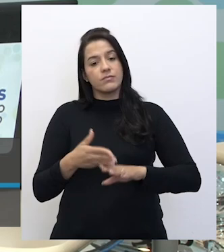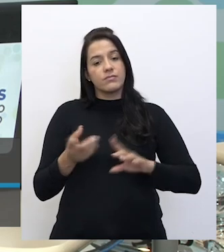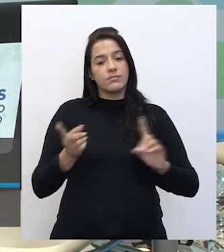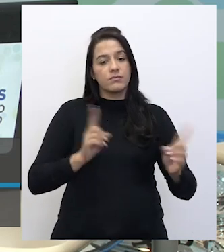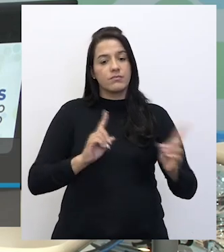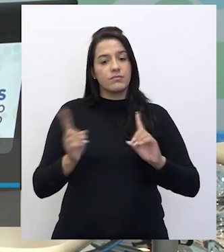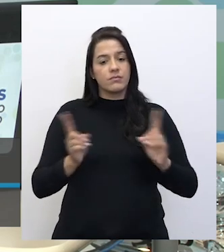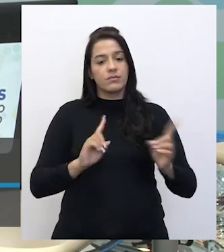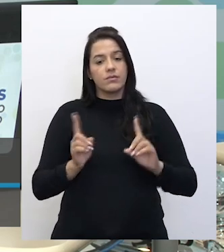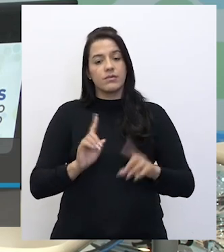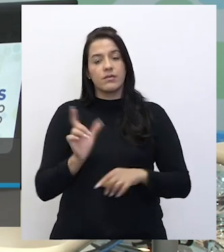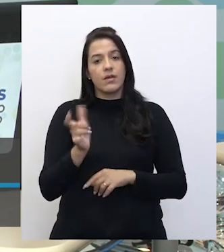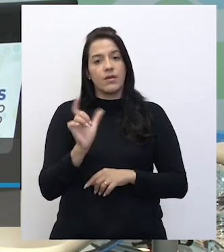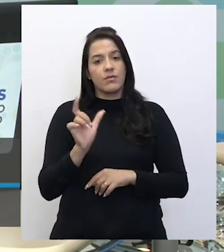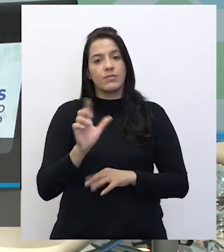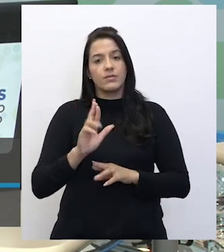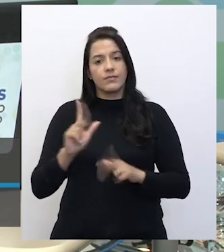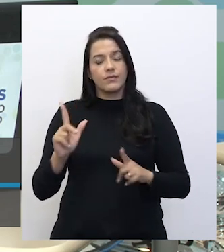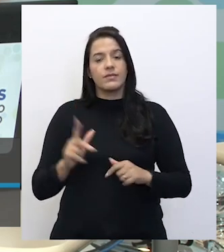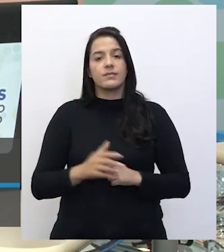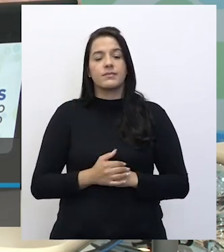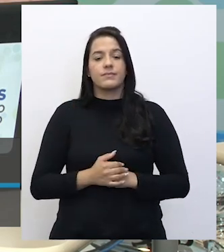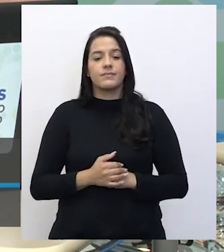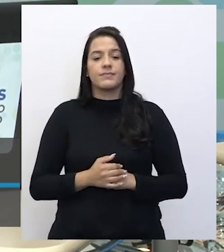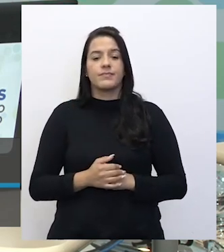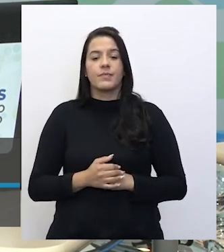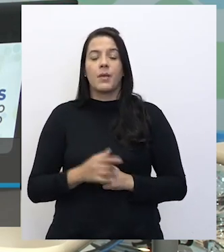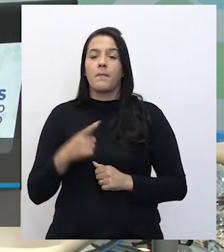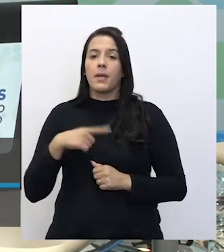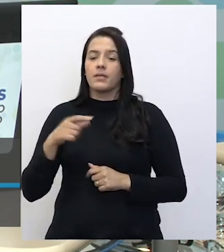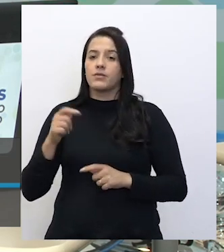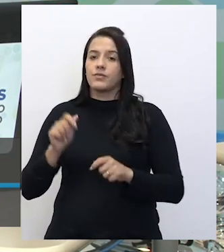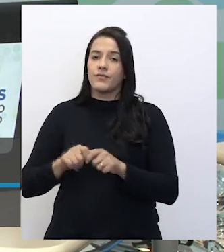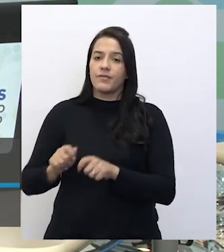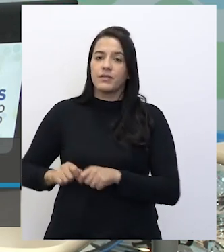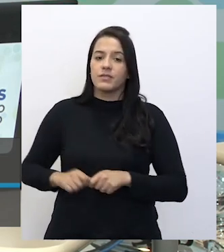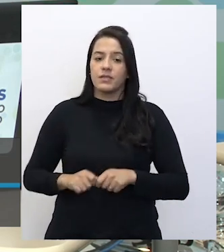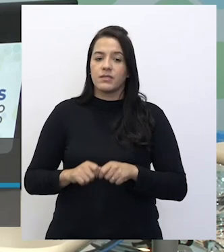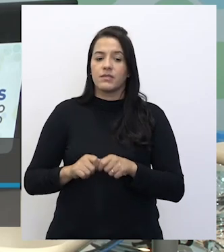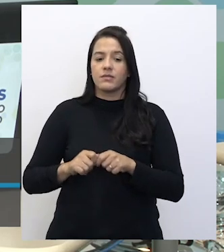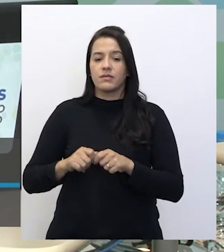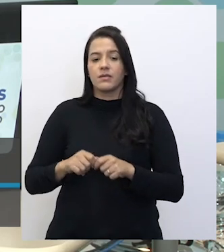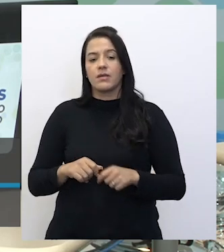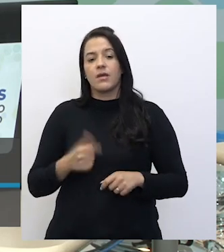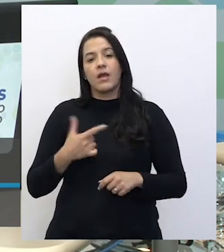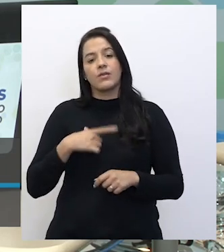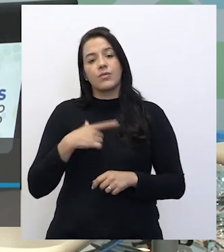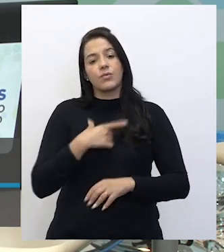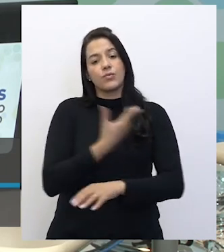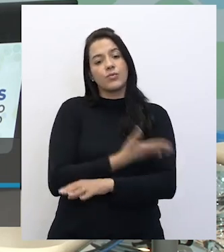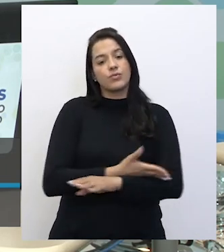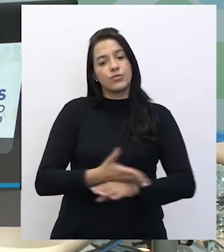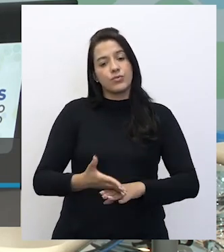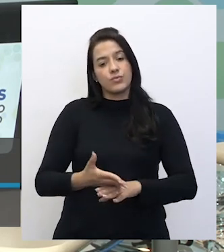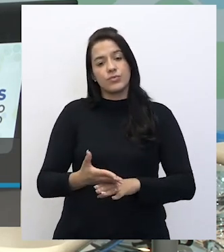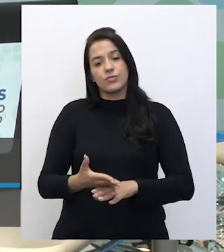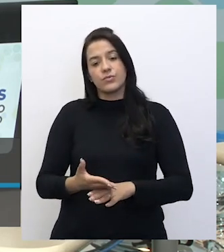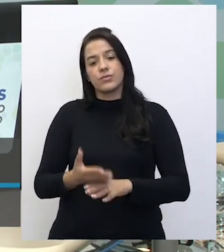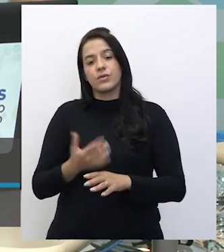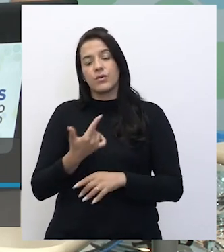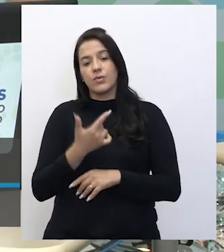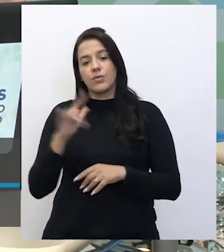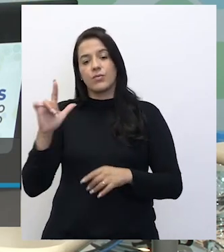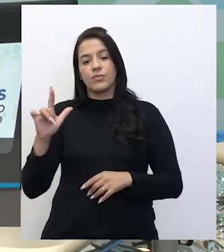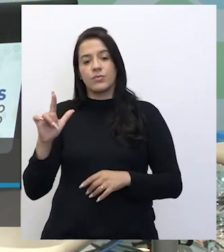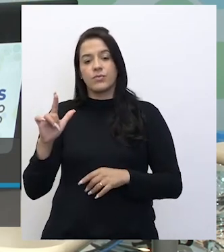Certamente. Ó, tem uma diferença aí, tá? O método, por exemplo, eu tenho um método de estudo, isso é um método. Eu tenho um método para assistir filme. Não, aí eu já